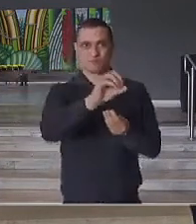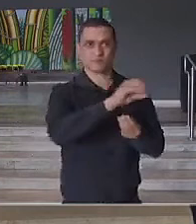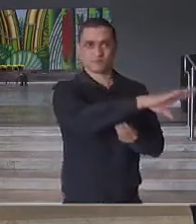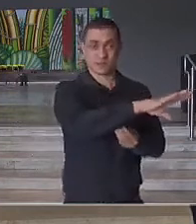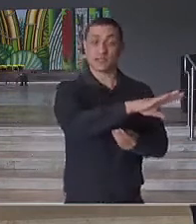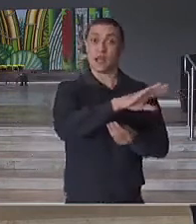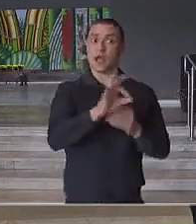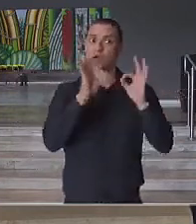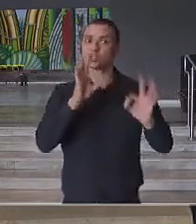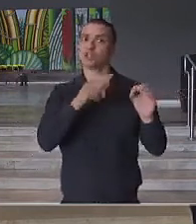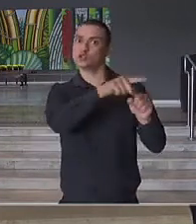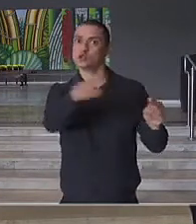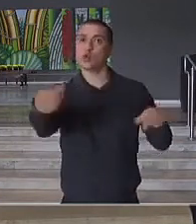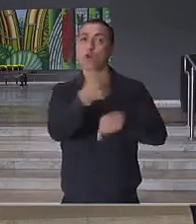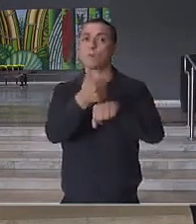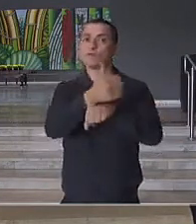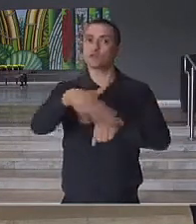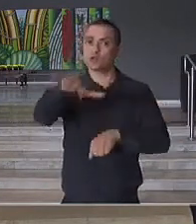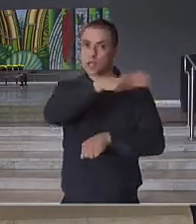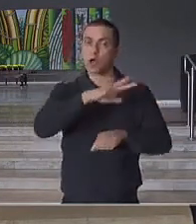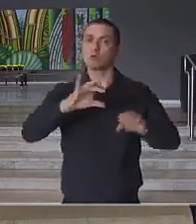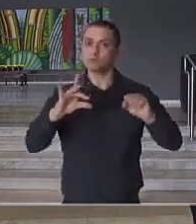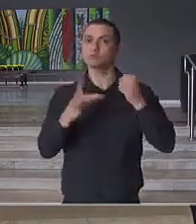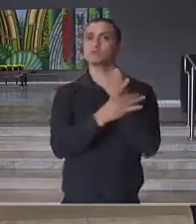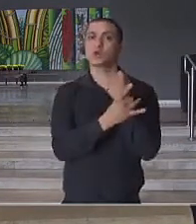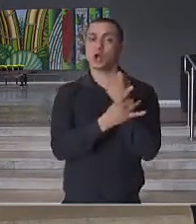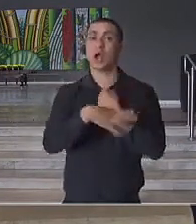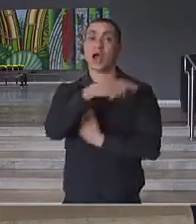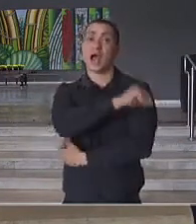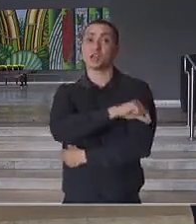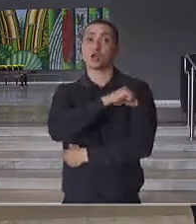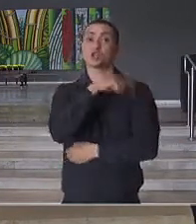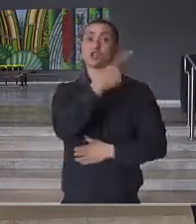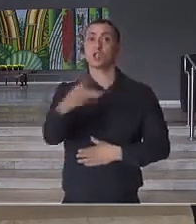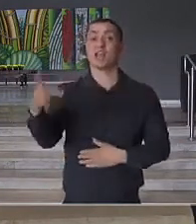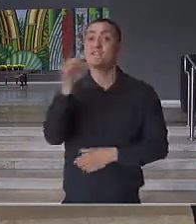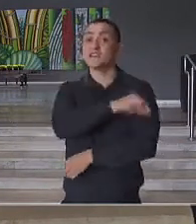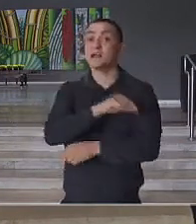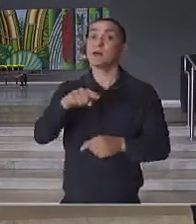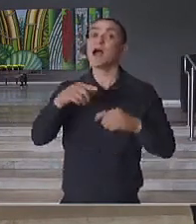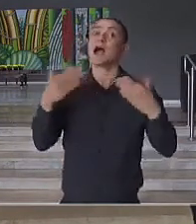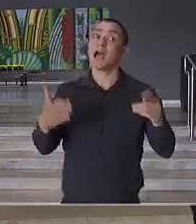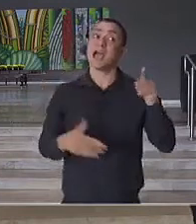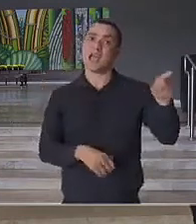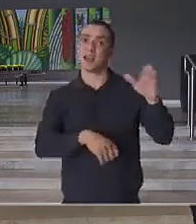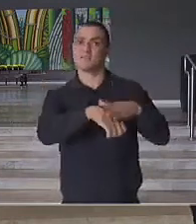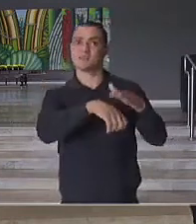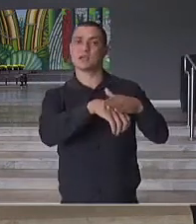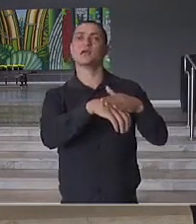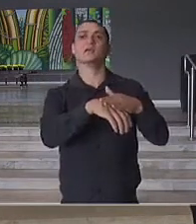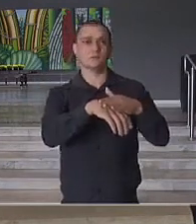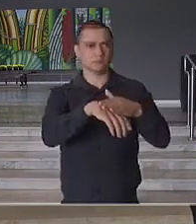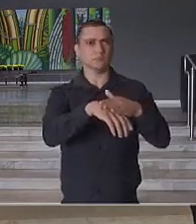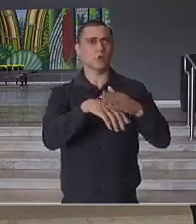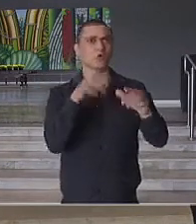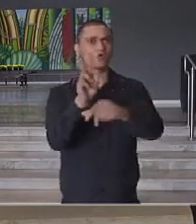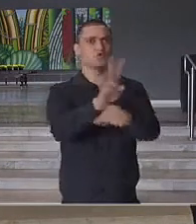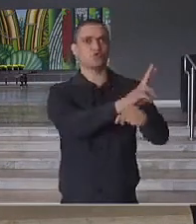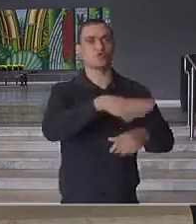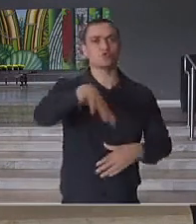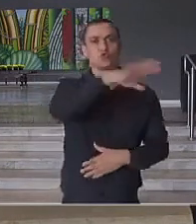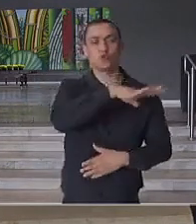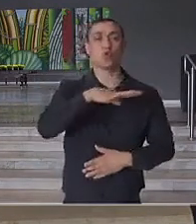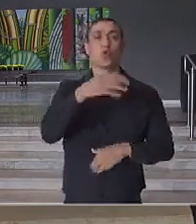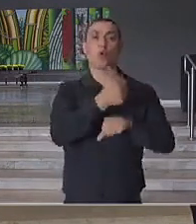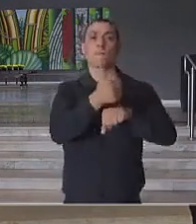garantia daqueles profissionais, as doses de vacinas, para que dessa maneira pudessem proteger os